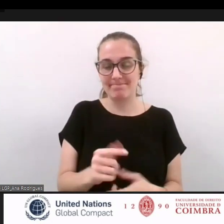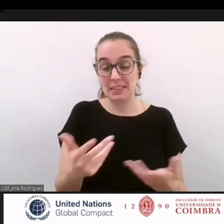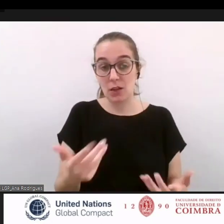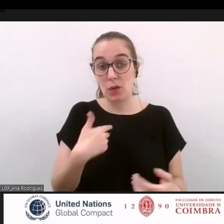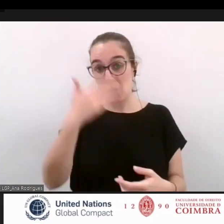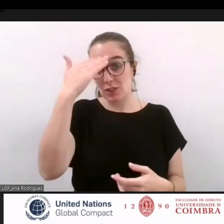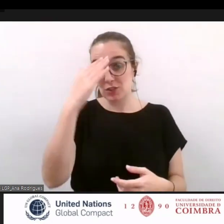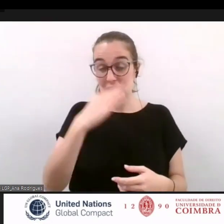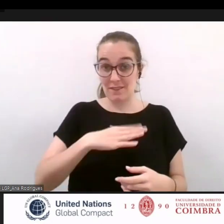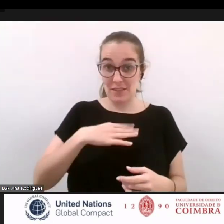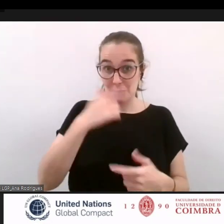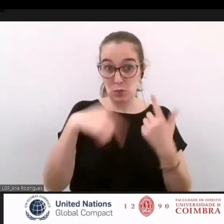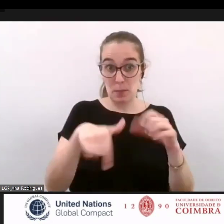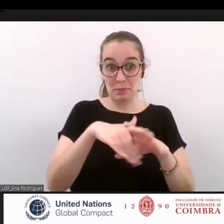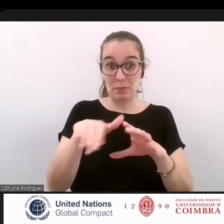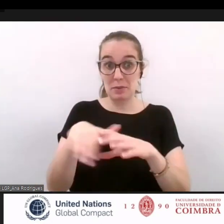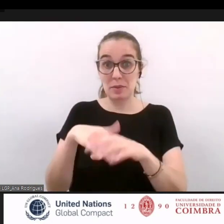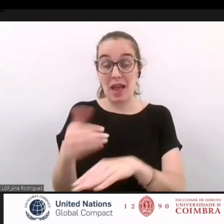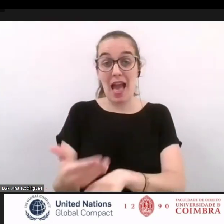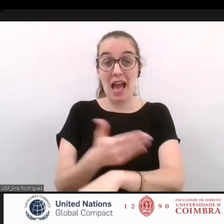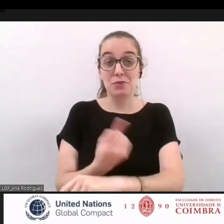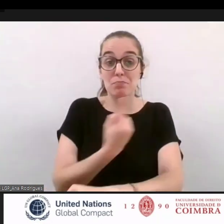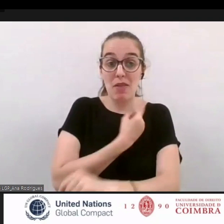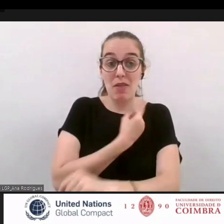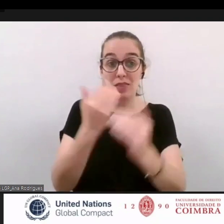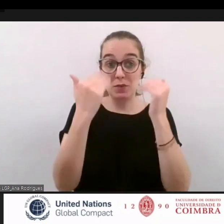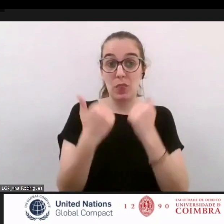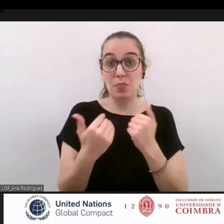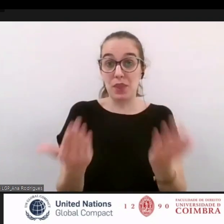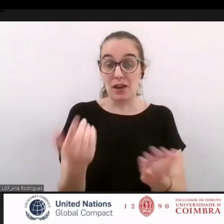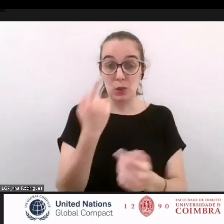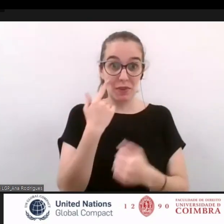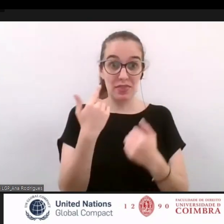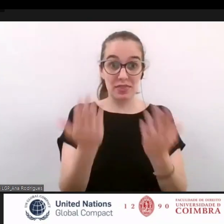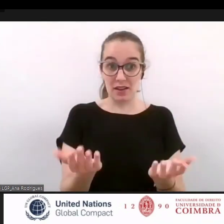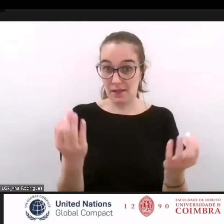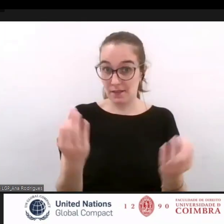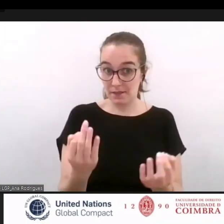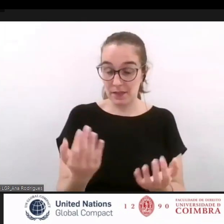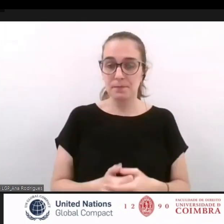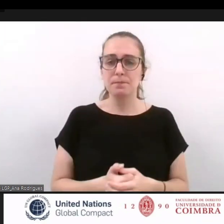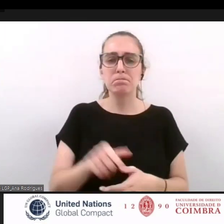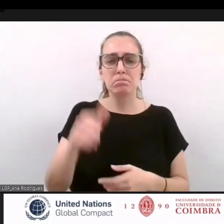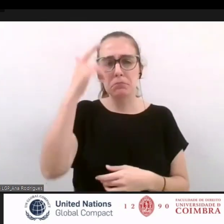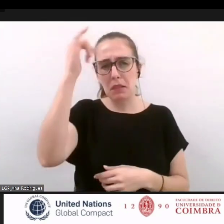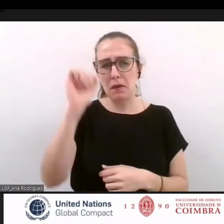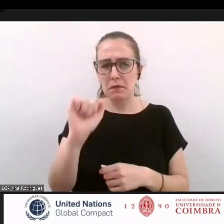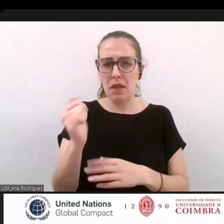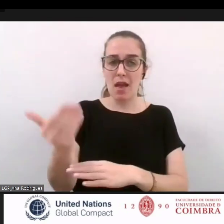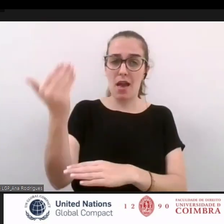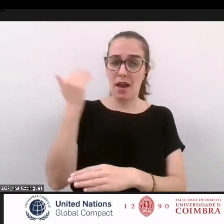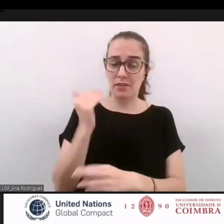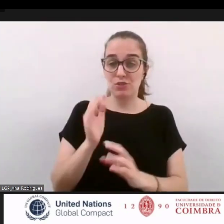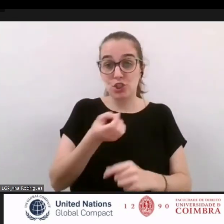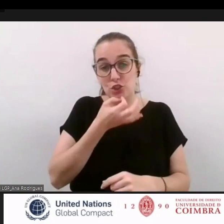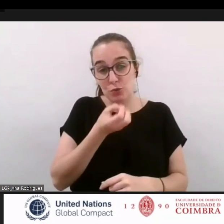consigamos o empenhamento das pessoas, temos antes de mais que promover esse conhecimento. Na sua intervenção inicial, de alguma forma já